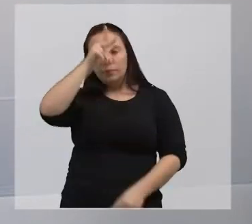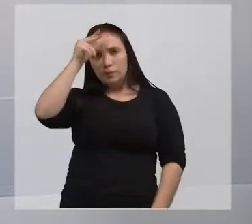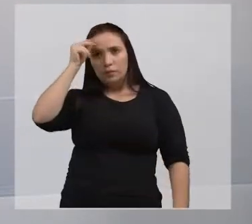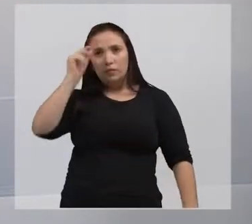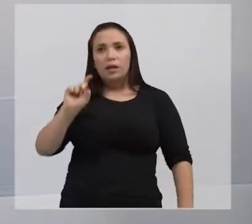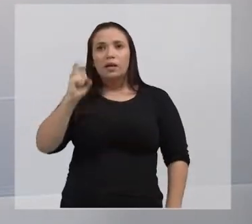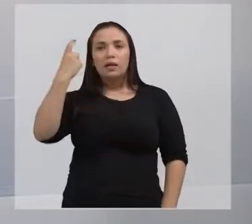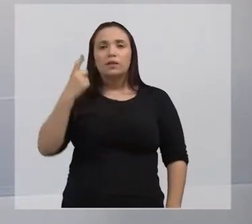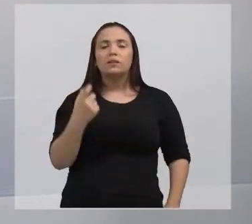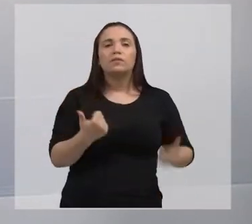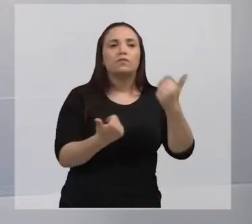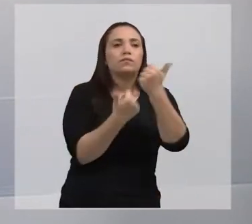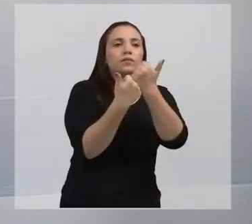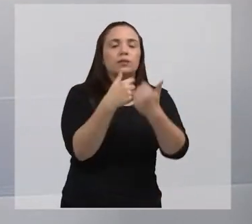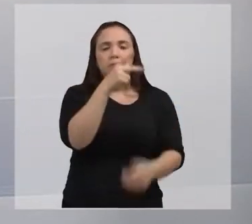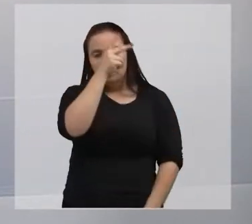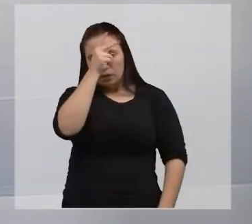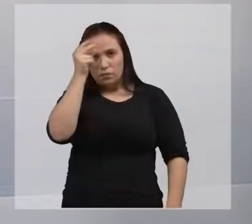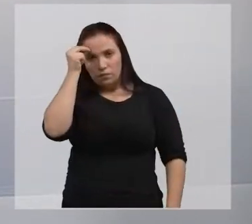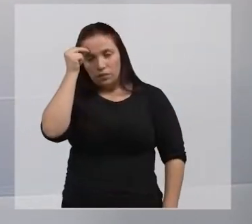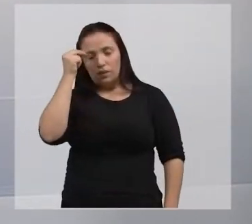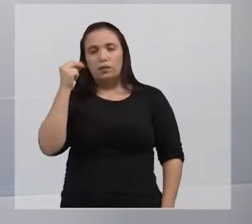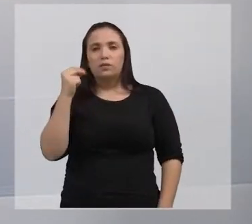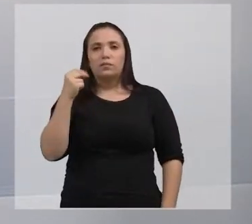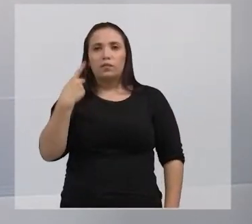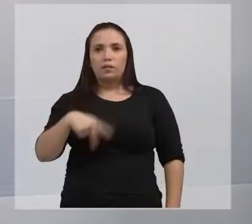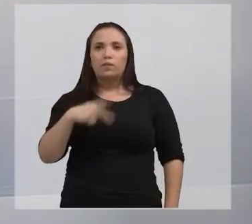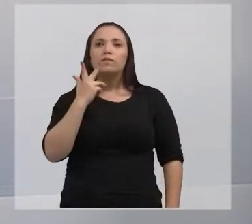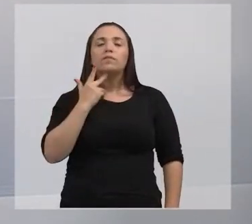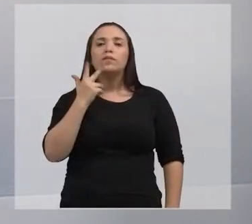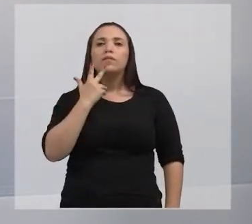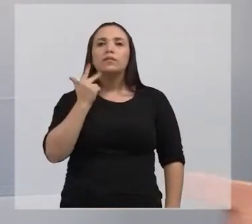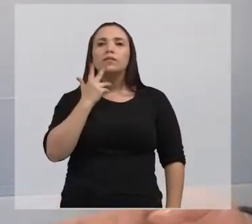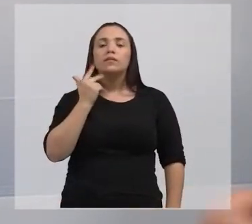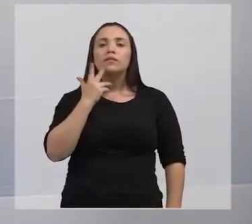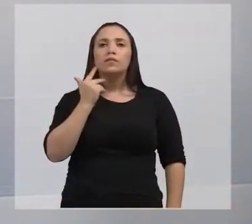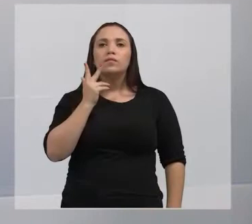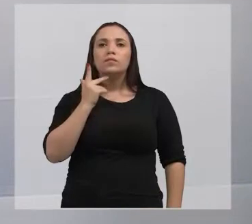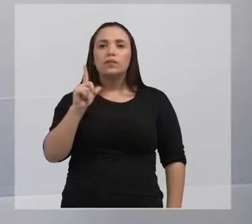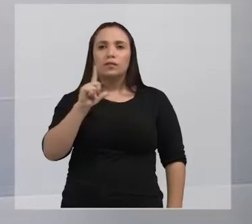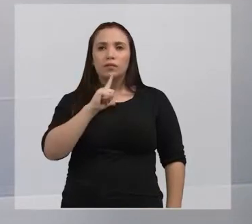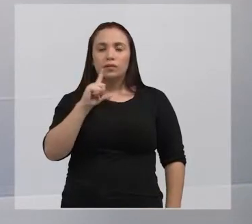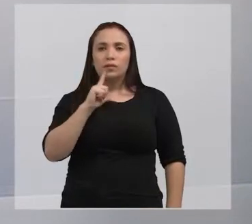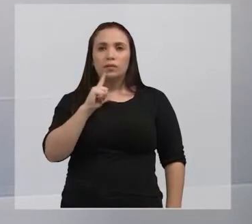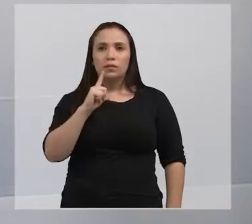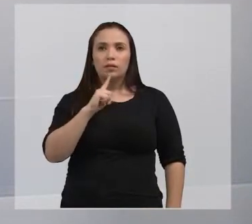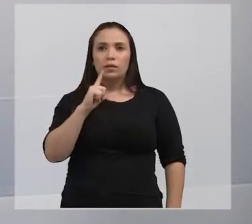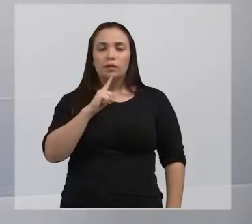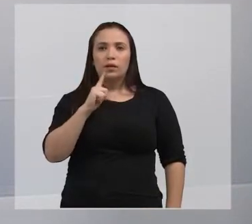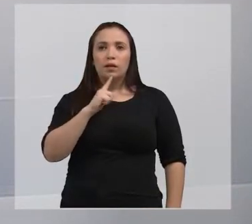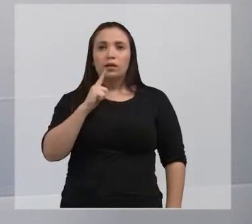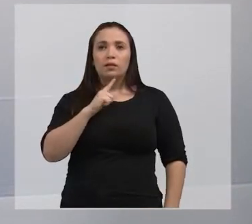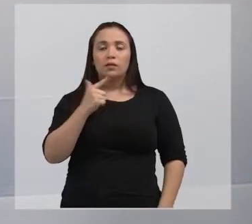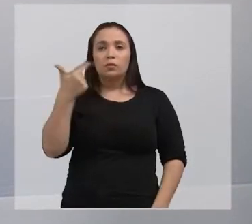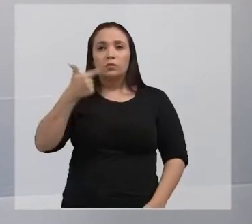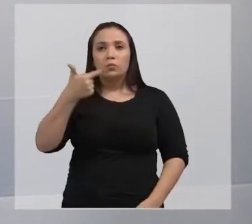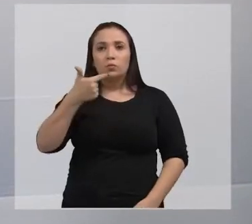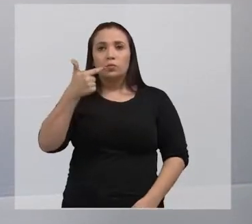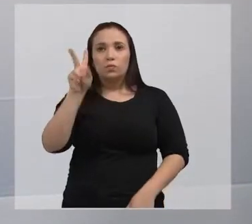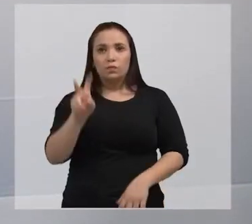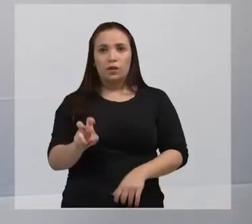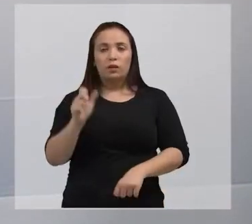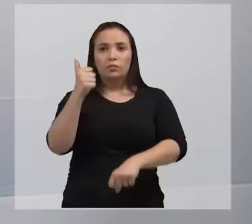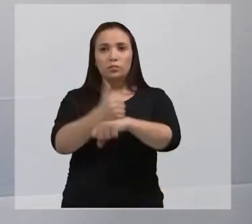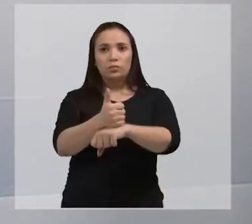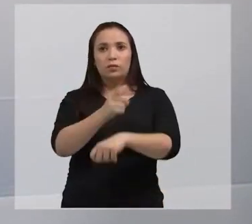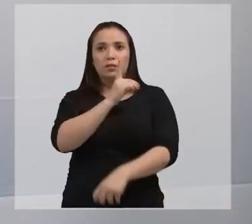foi vice-prefeito de Fortaleza e está, se mal me engano, no seu segundo mandato